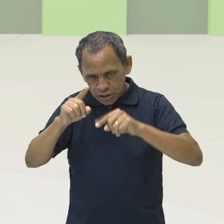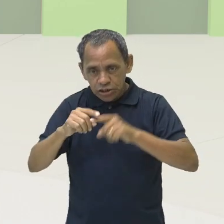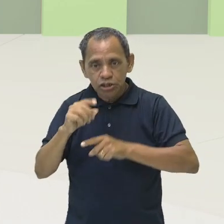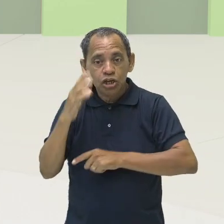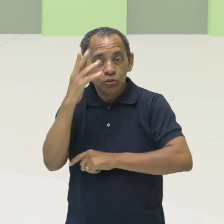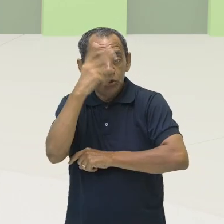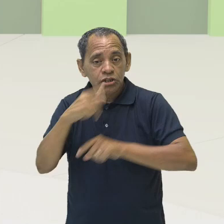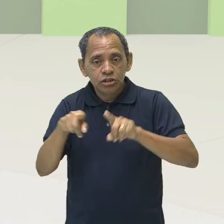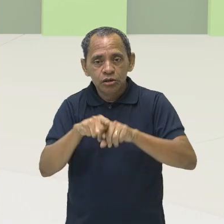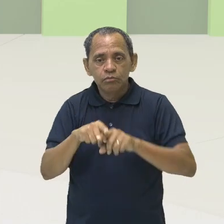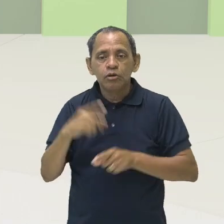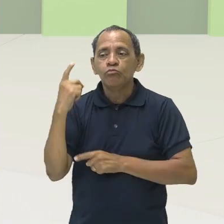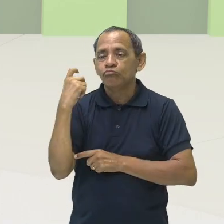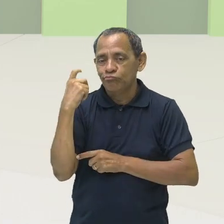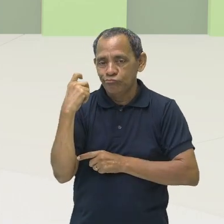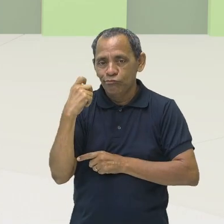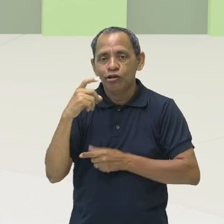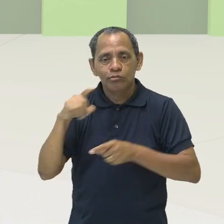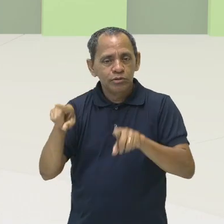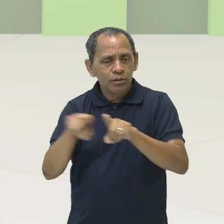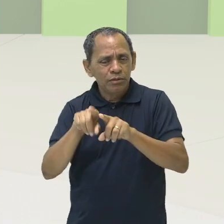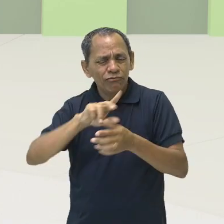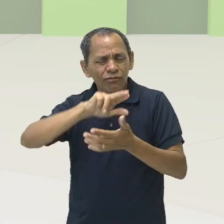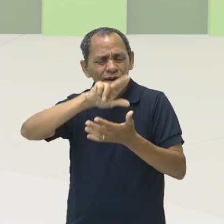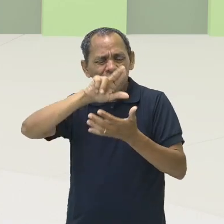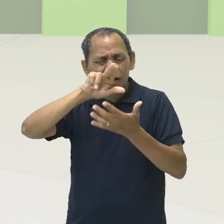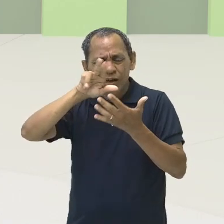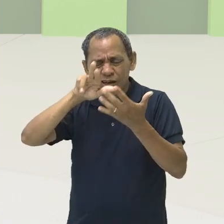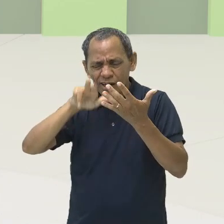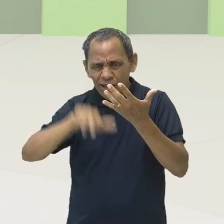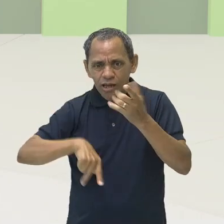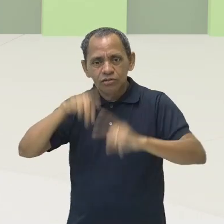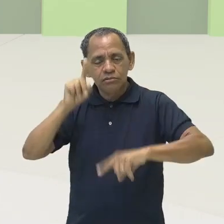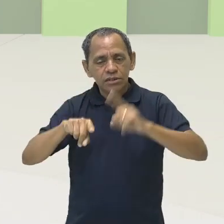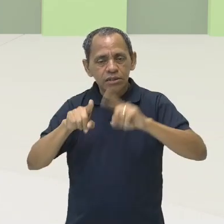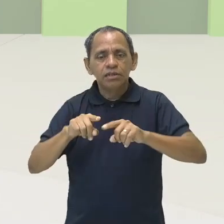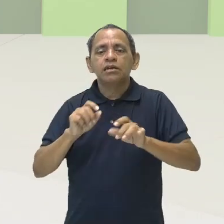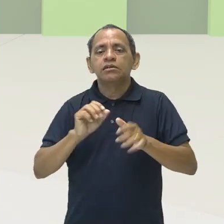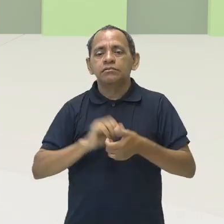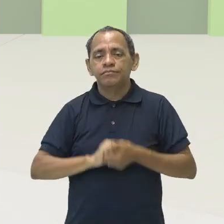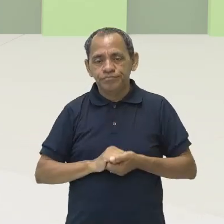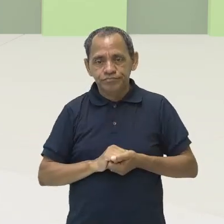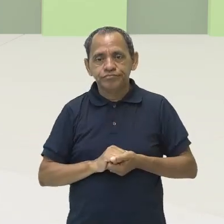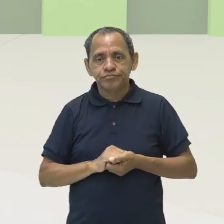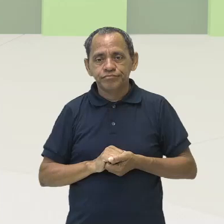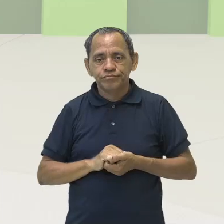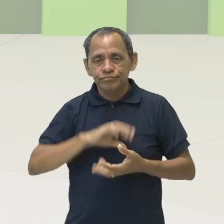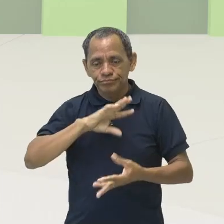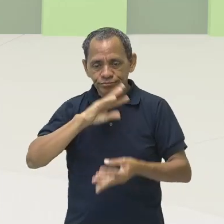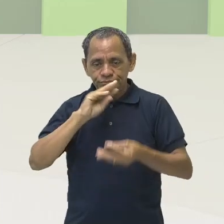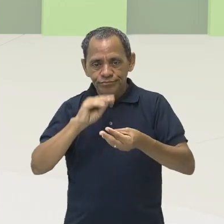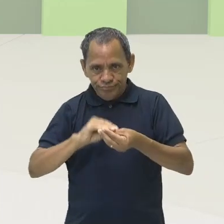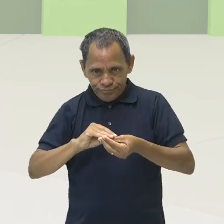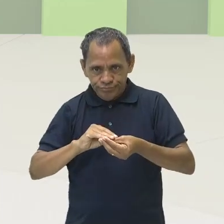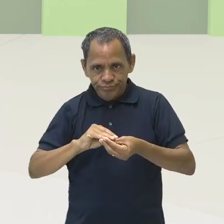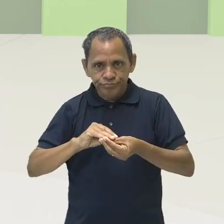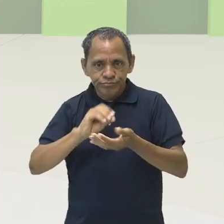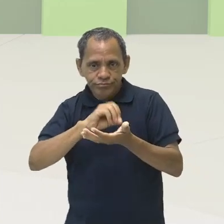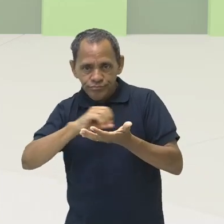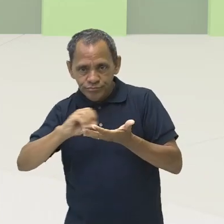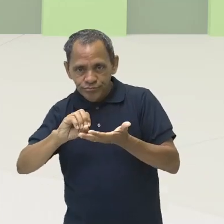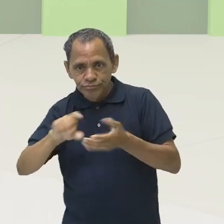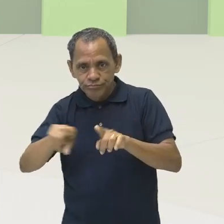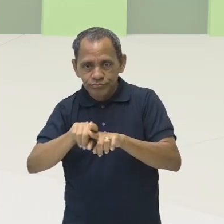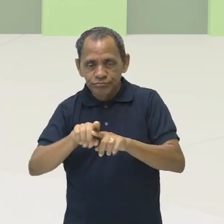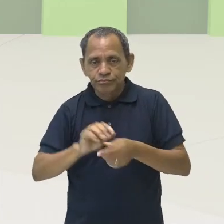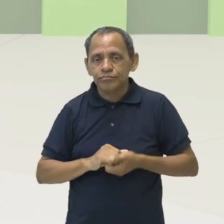beleza, perfume, desodorante, shampoo, sabonete, uma infinidade de compostos orgânicos presentes no nosso dia a dia. Então, quando a gente